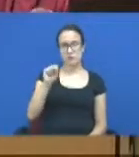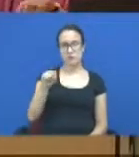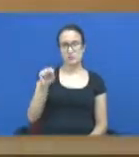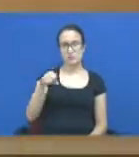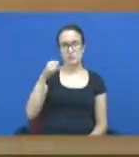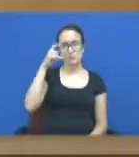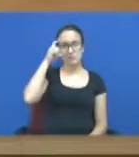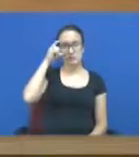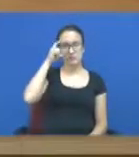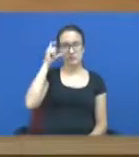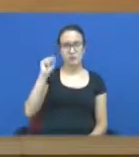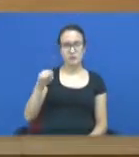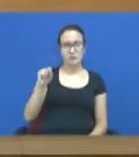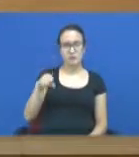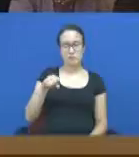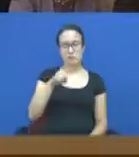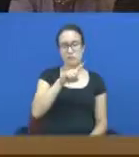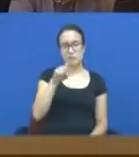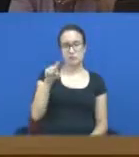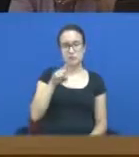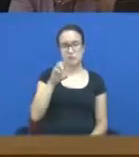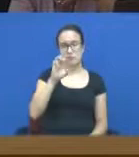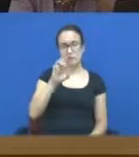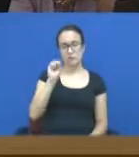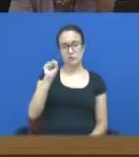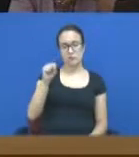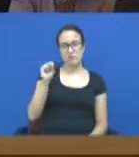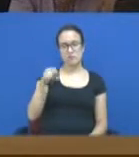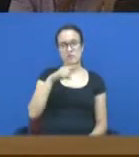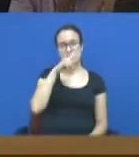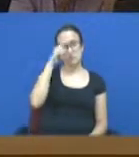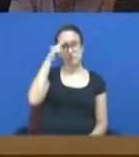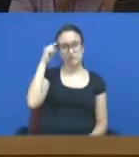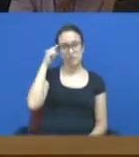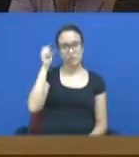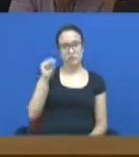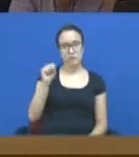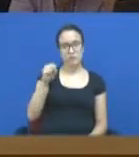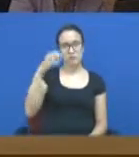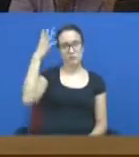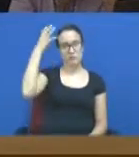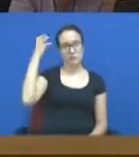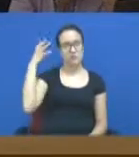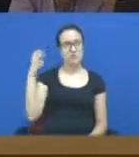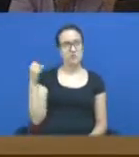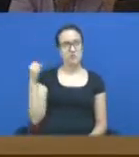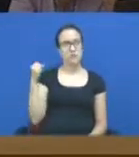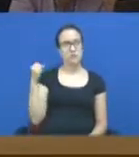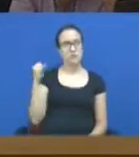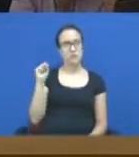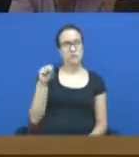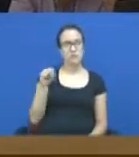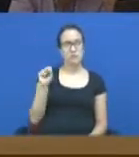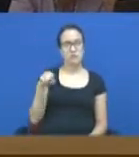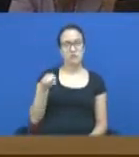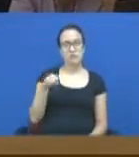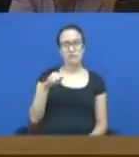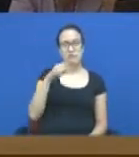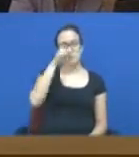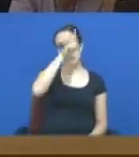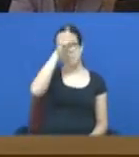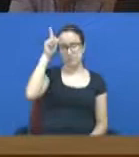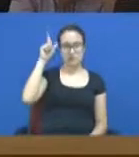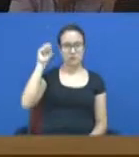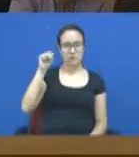José Faride. Sim. José Roberto. Sim. Doutor Júlio. Sim. Lubogo. Sim. Luizinho.